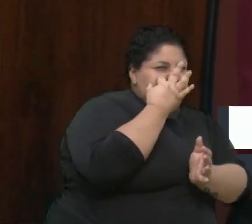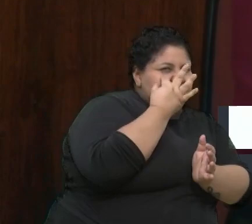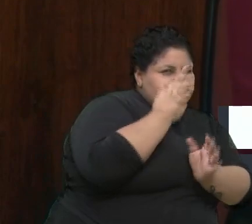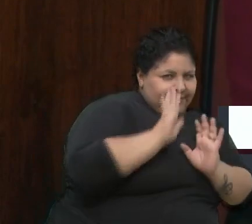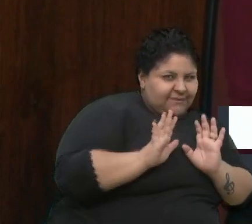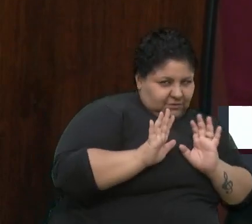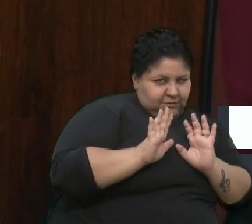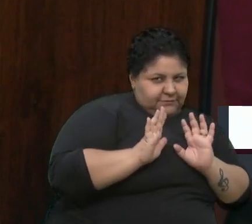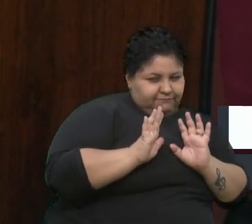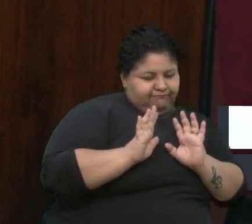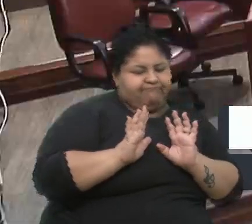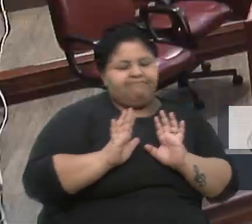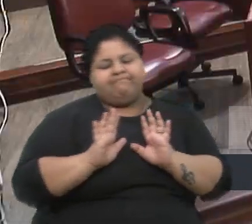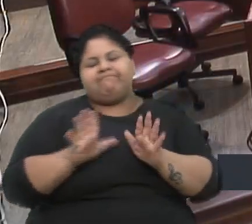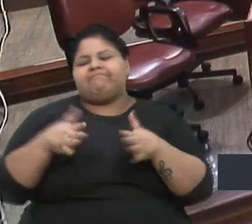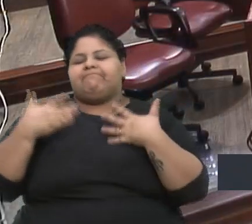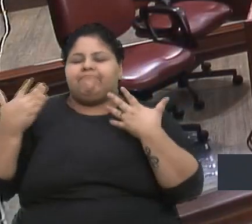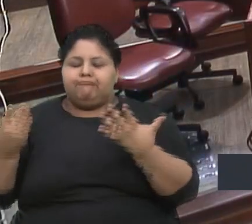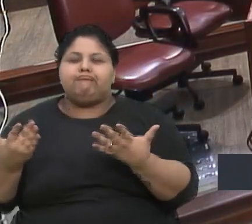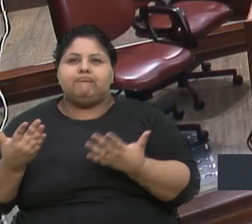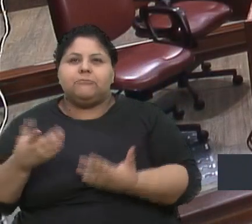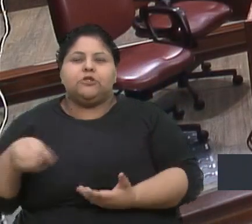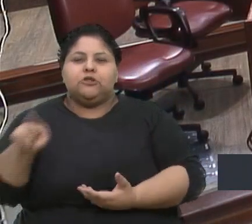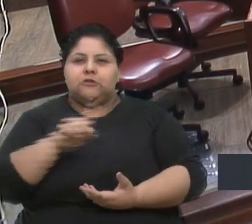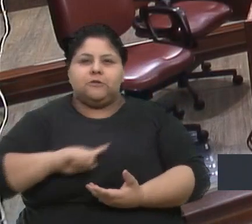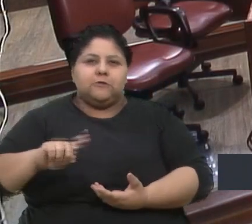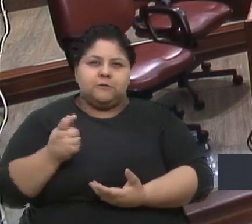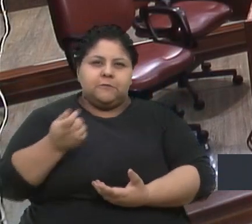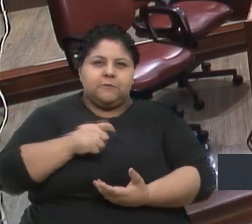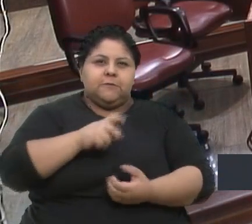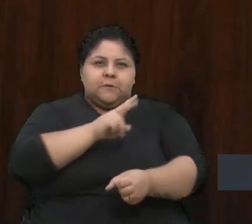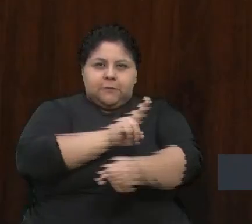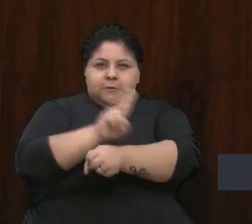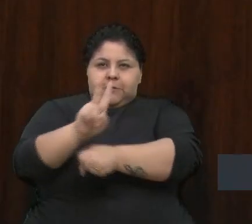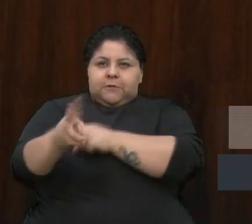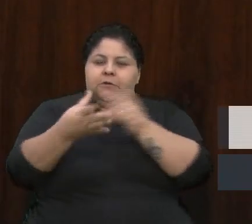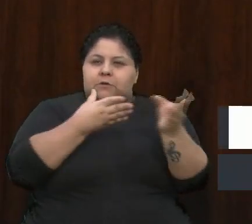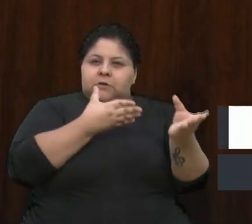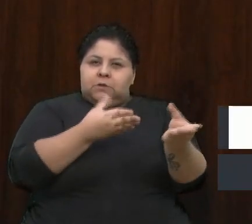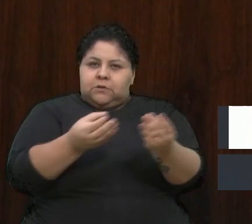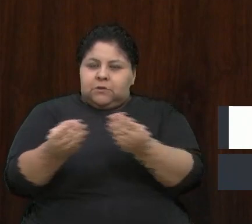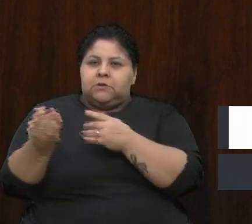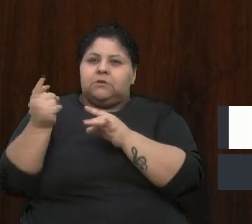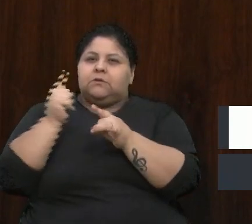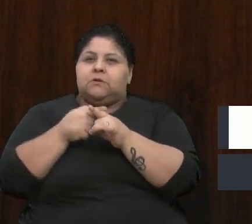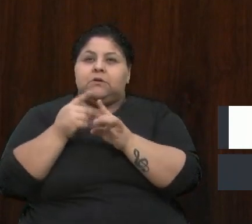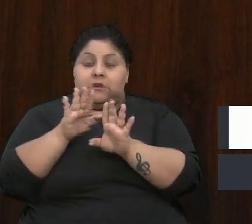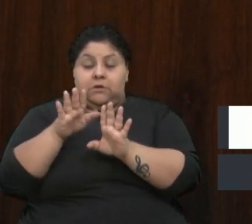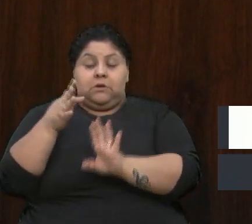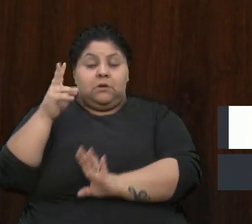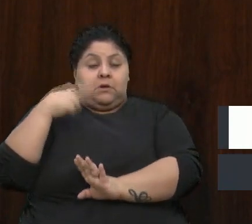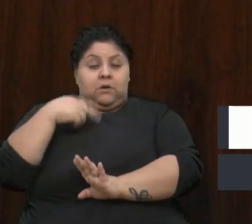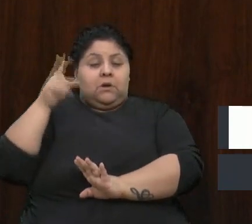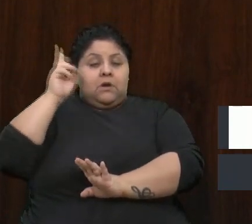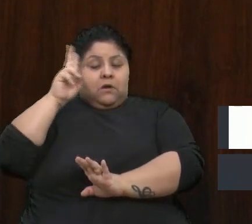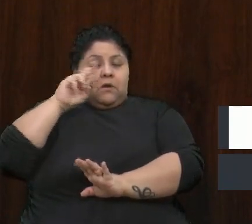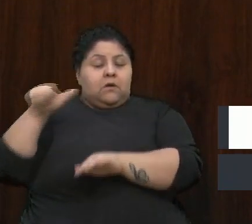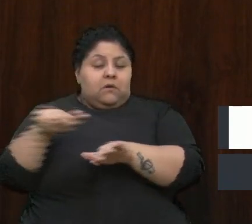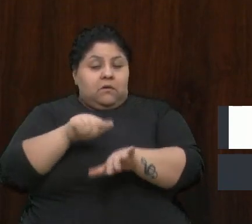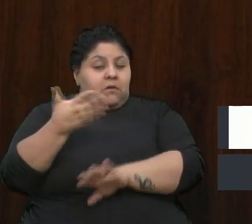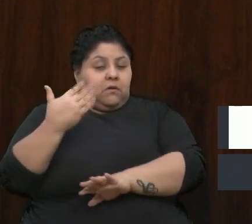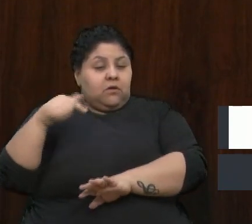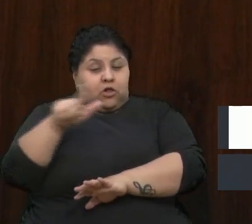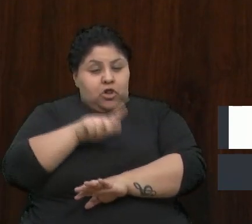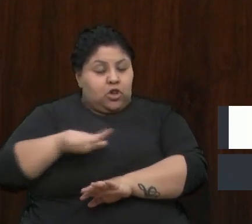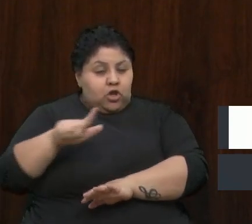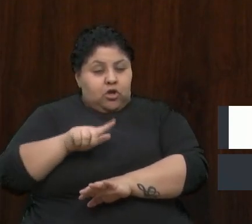recente. Então, nós precisamos cuidar muito, porque eu falei a semana passada, quando nós